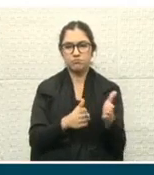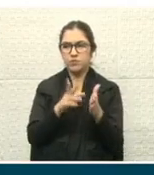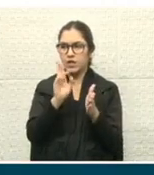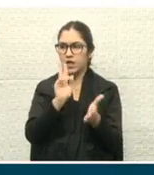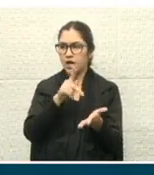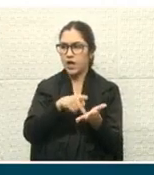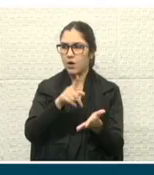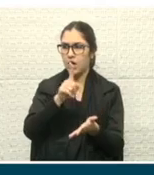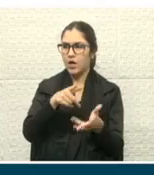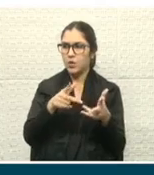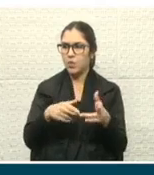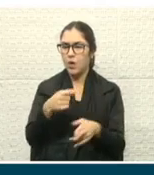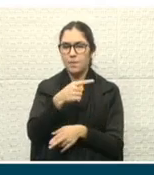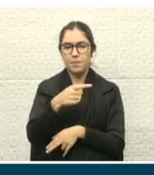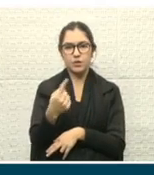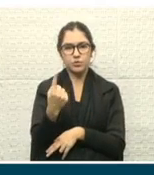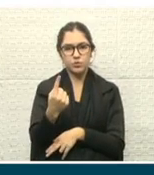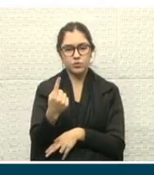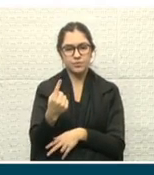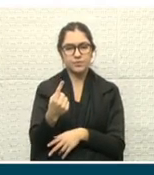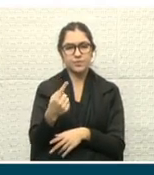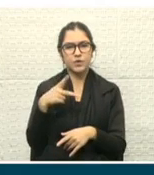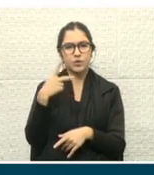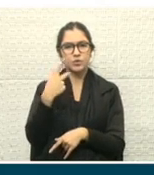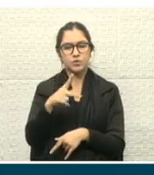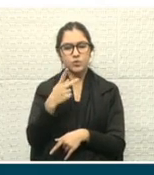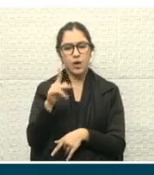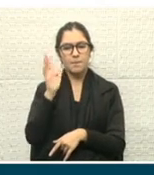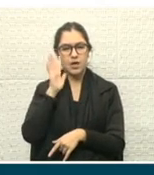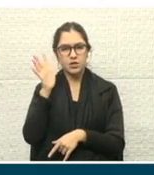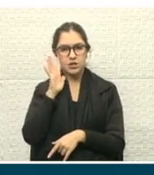real é igual a menos 1. A